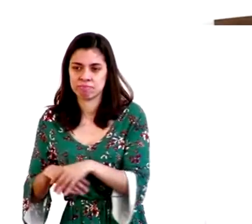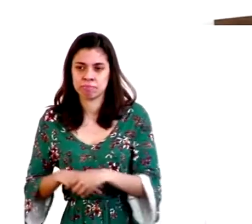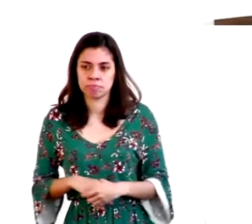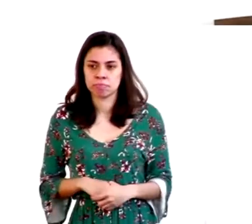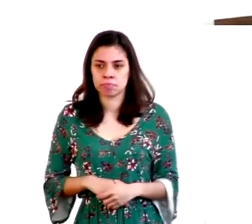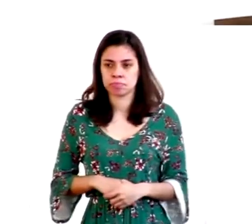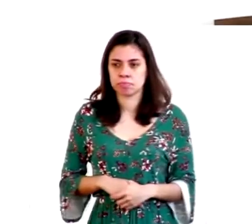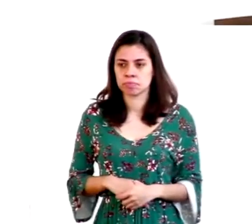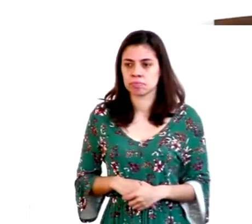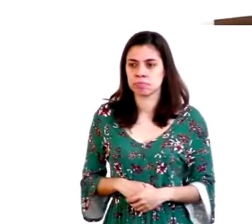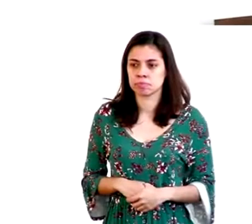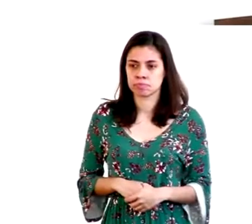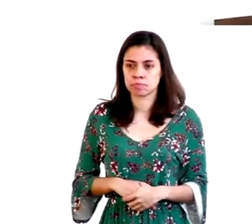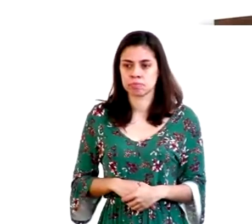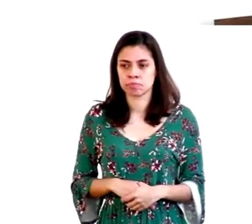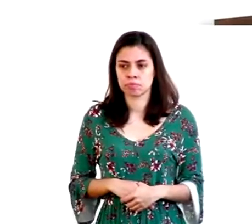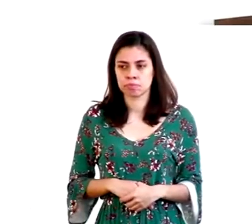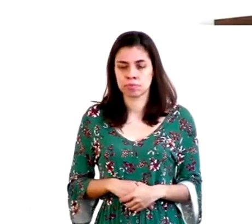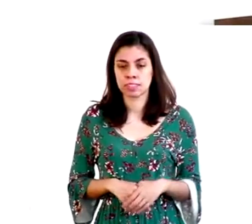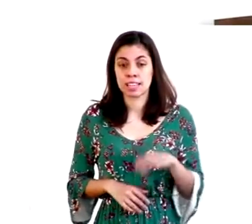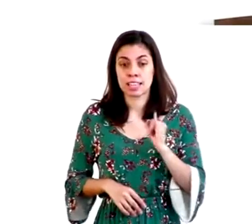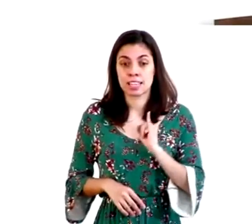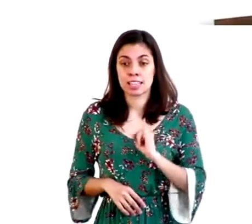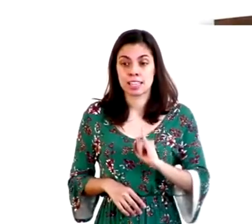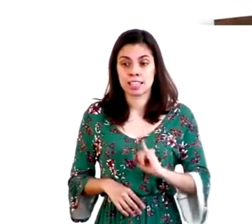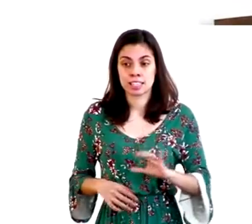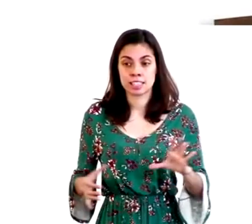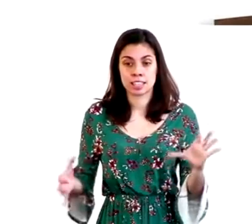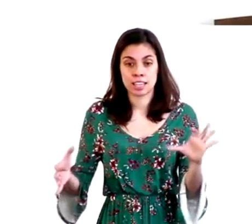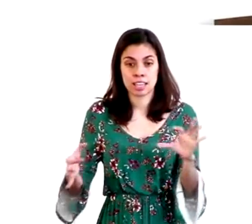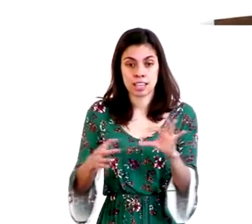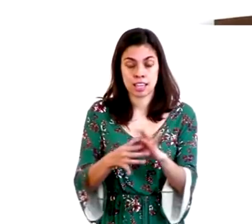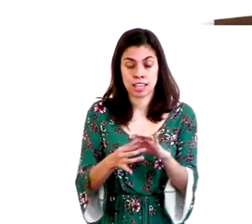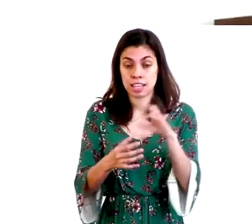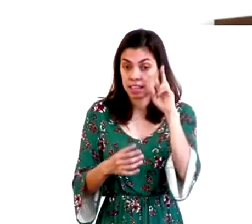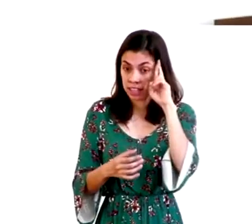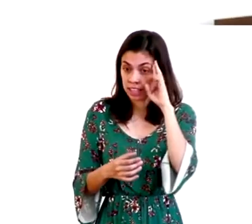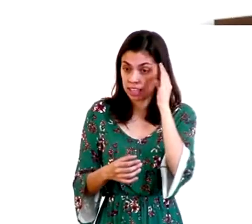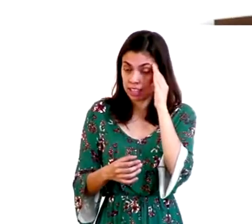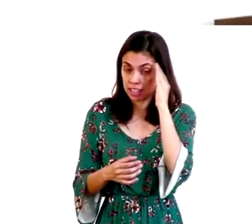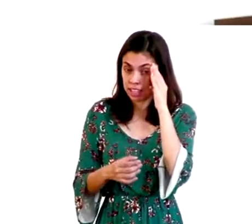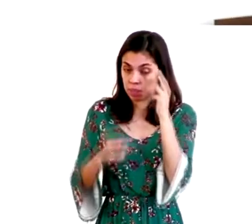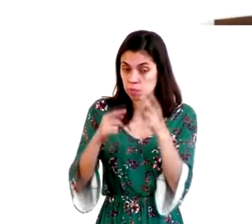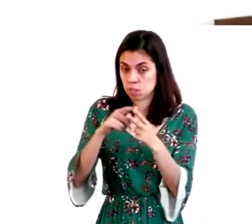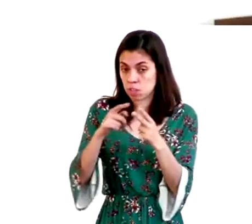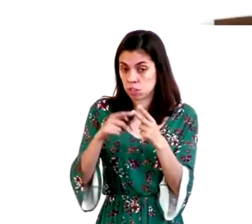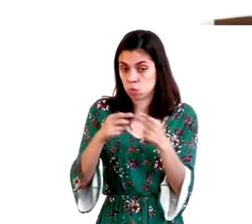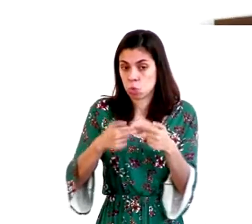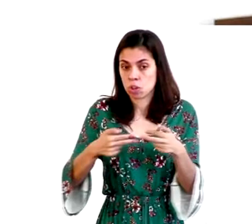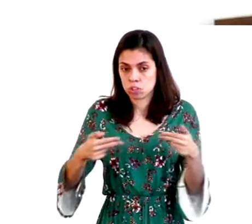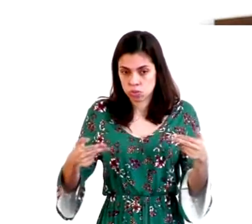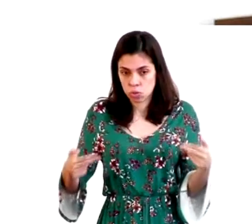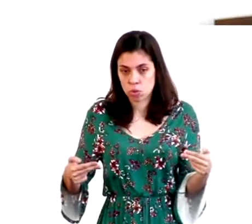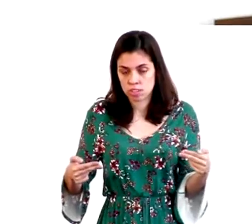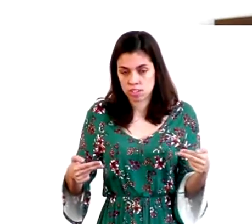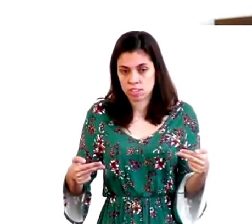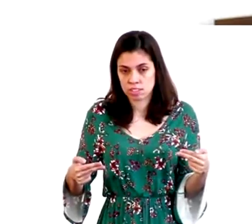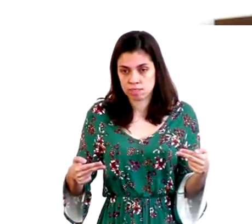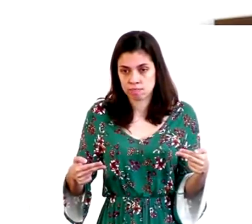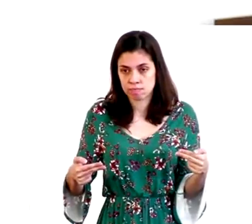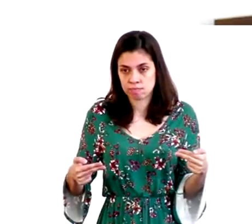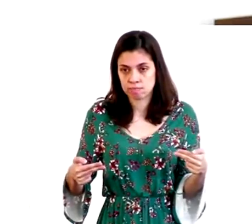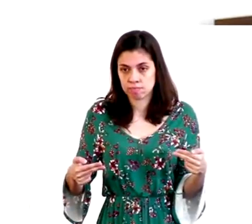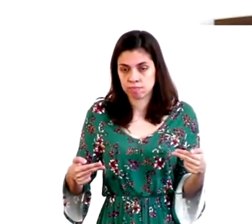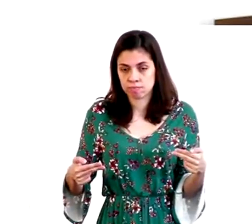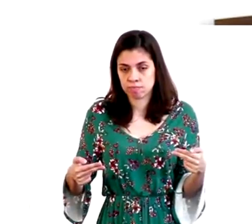reino. Portanto, não podemos ser cidadãos do reino de Deus e não tê-lo como